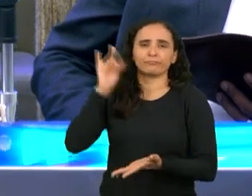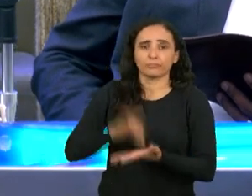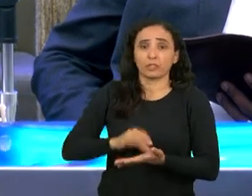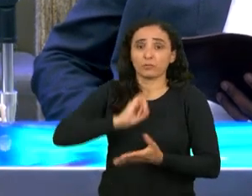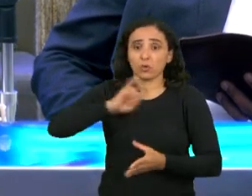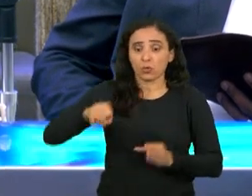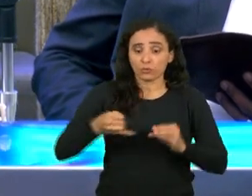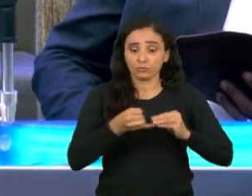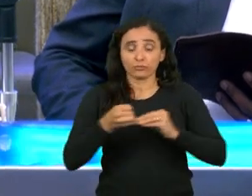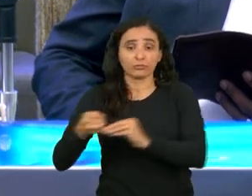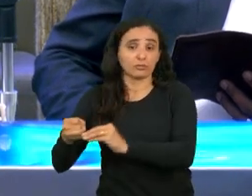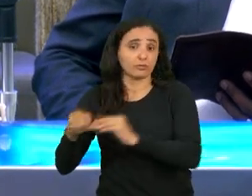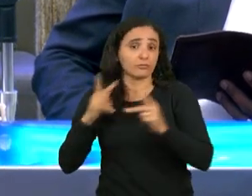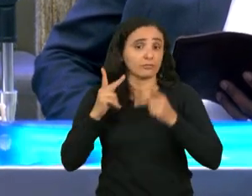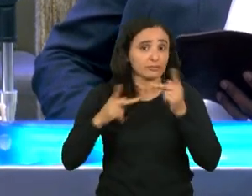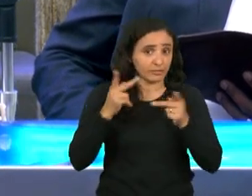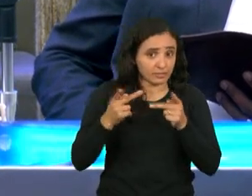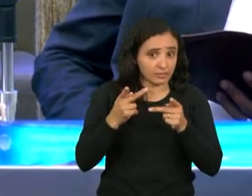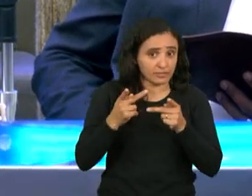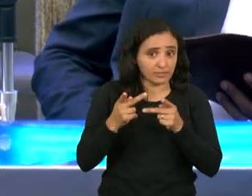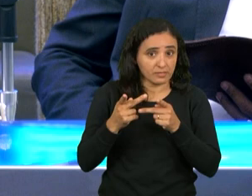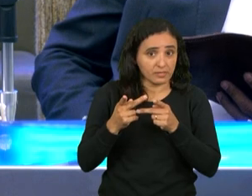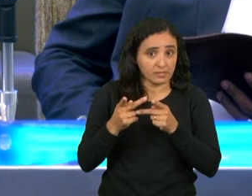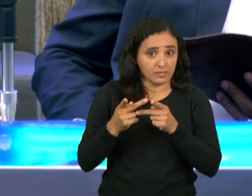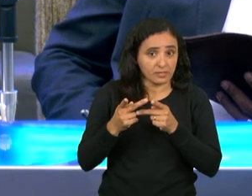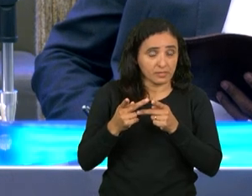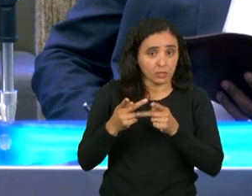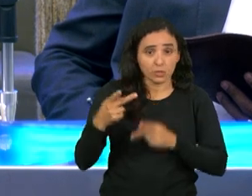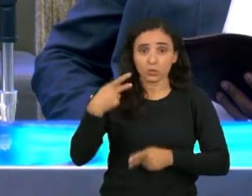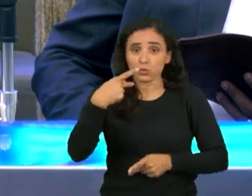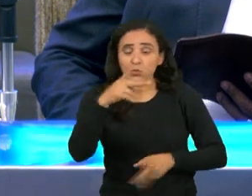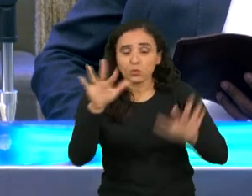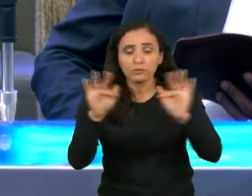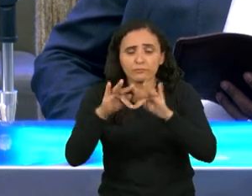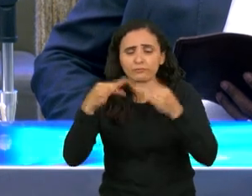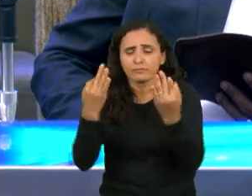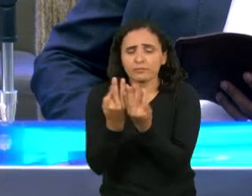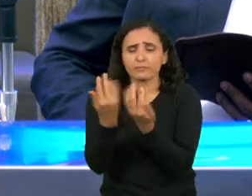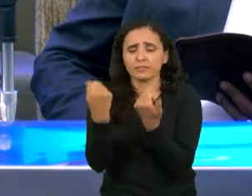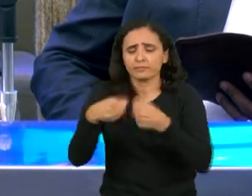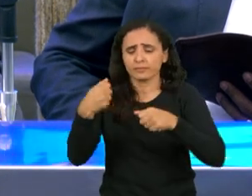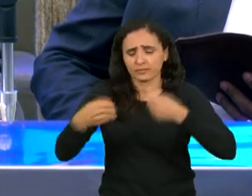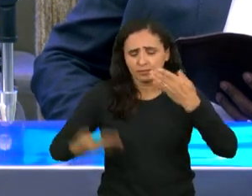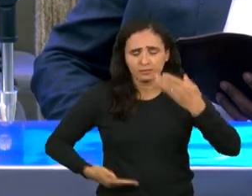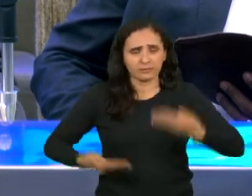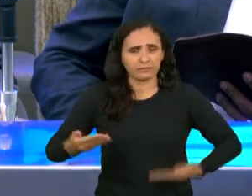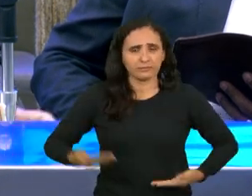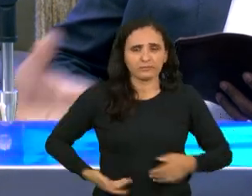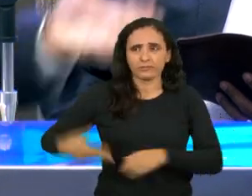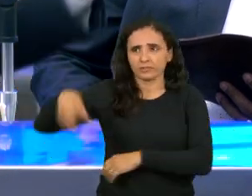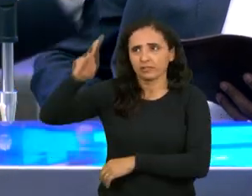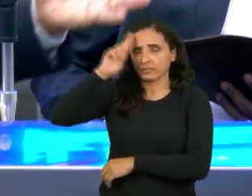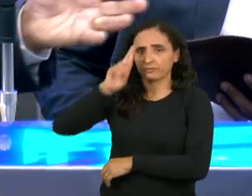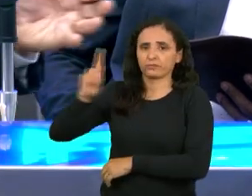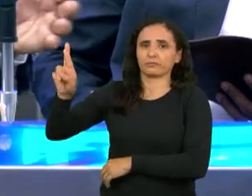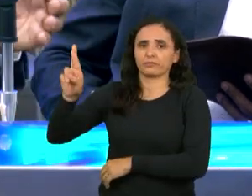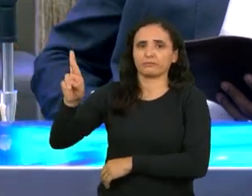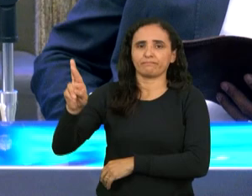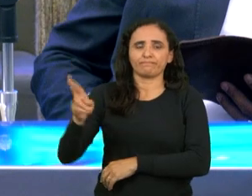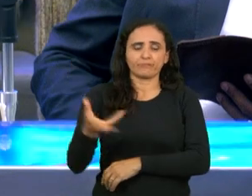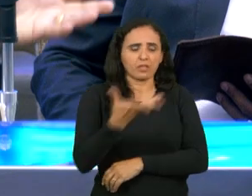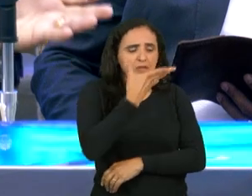eu e a minha serviremos ao Senhor não sou eu o pai não pode